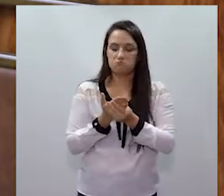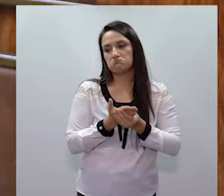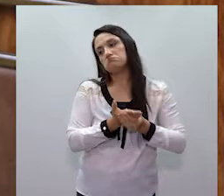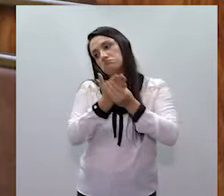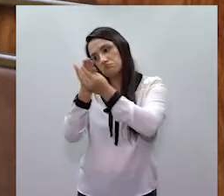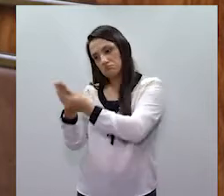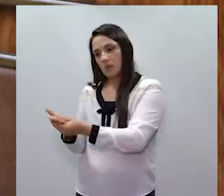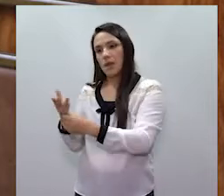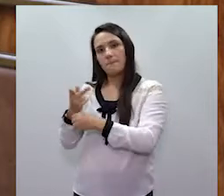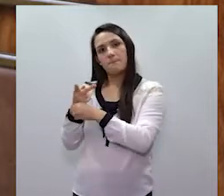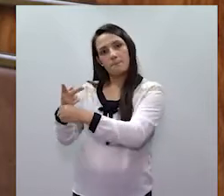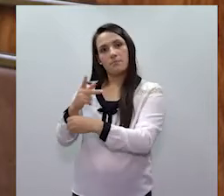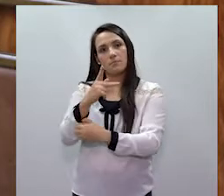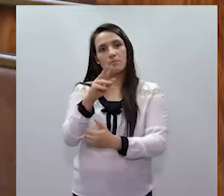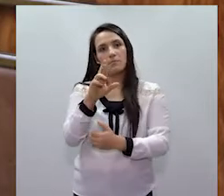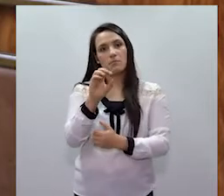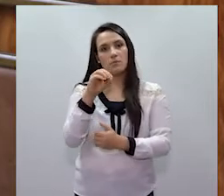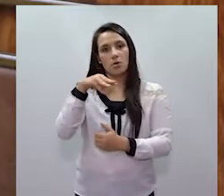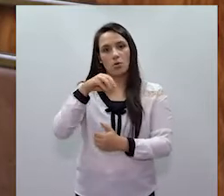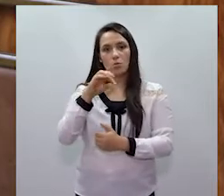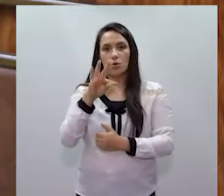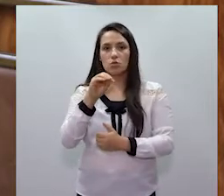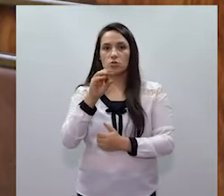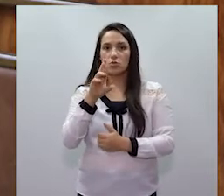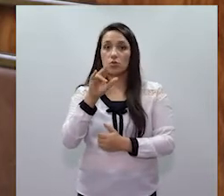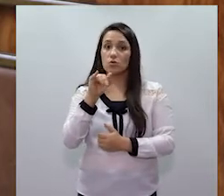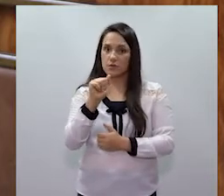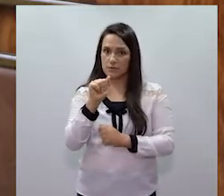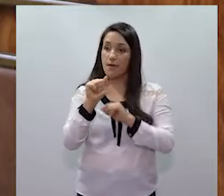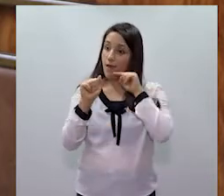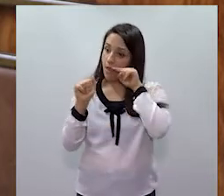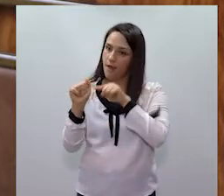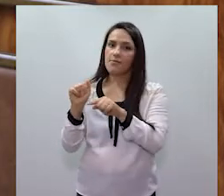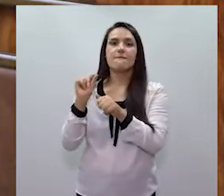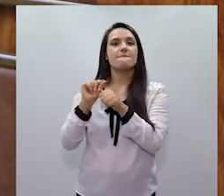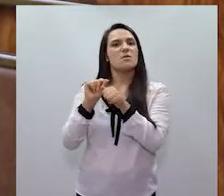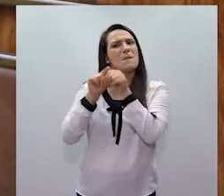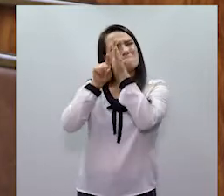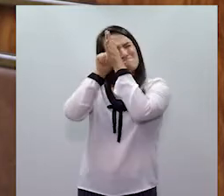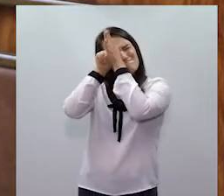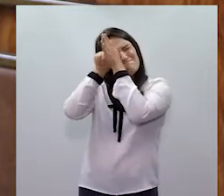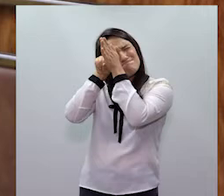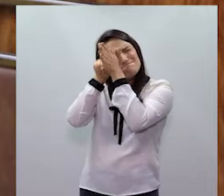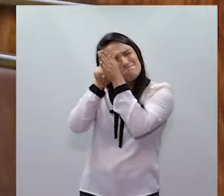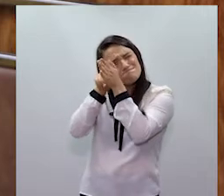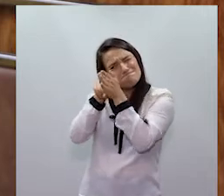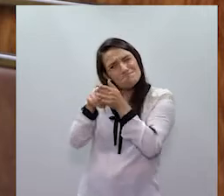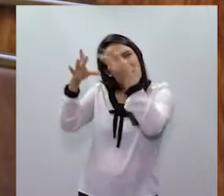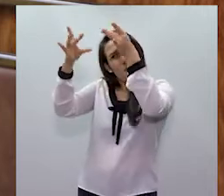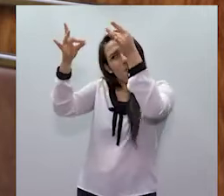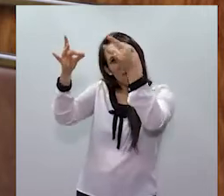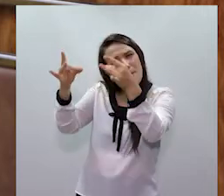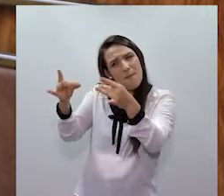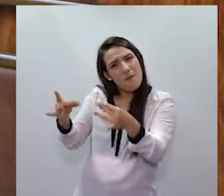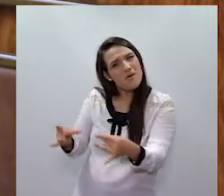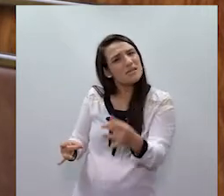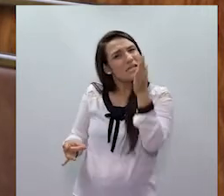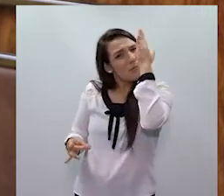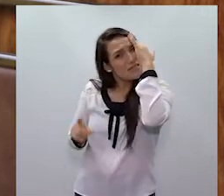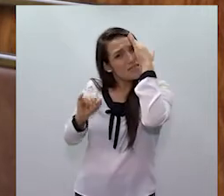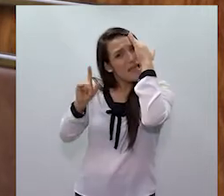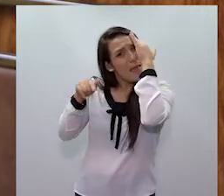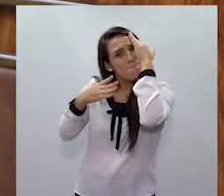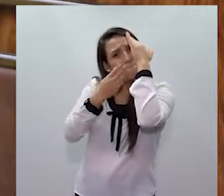que vai fazer uma pesquisa sobre esse cidadão, porque nós temos que ter certeza de que nossas crianças vão ser entregues para pessoas de